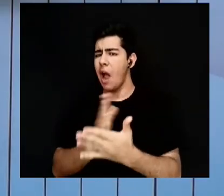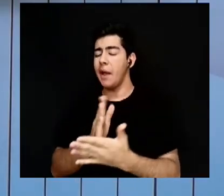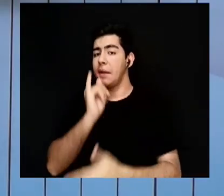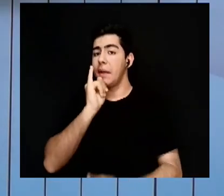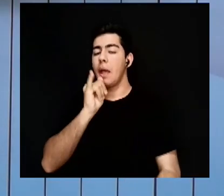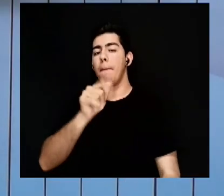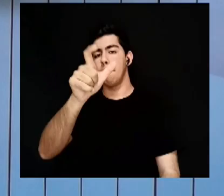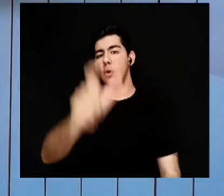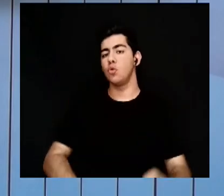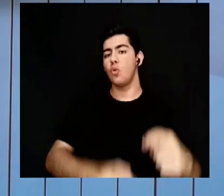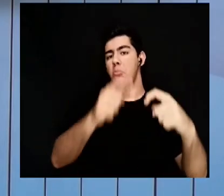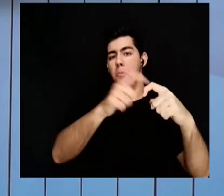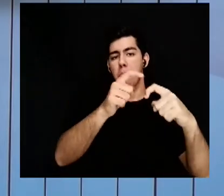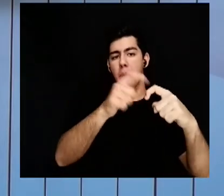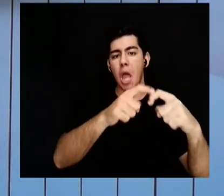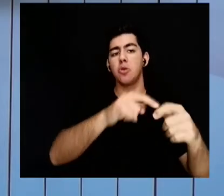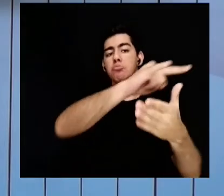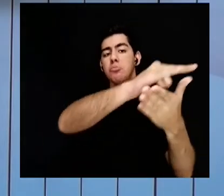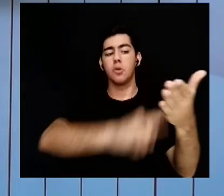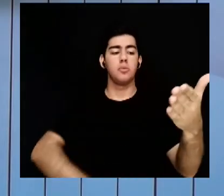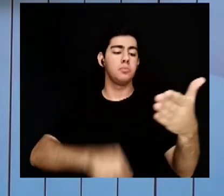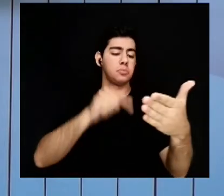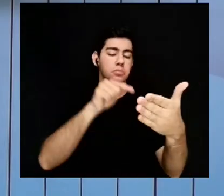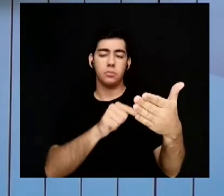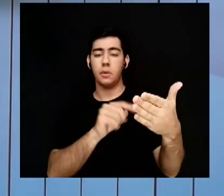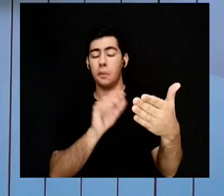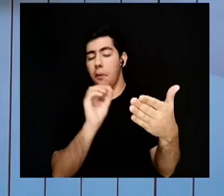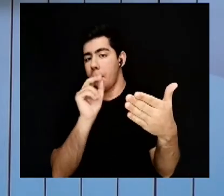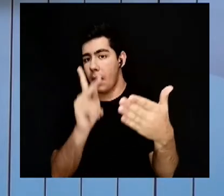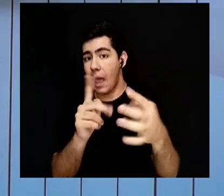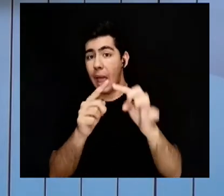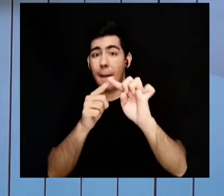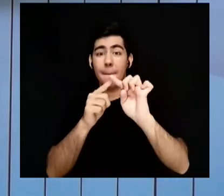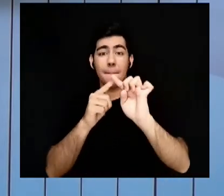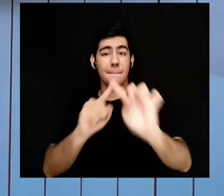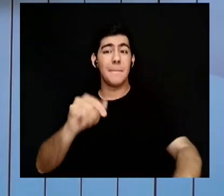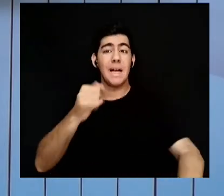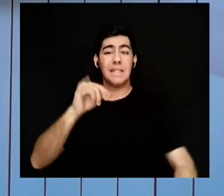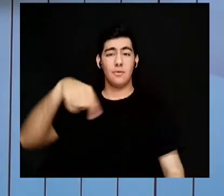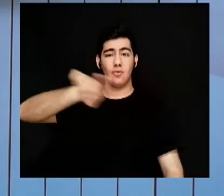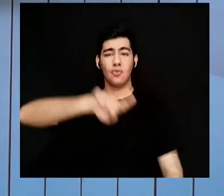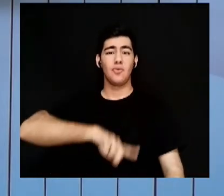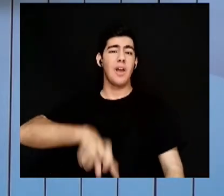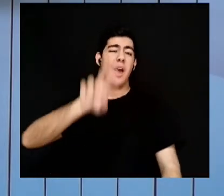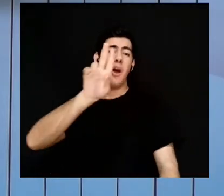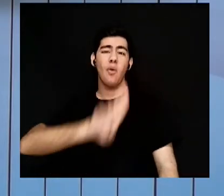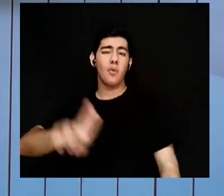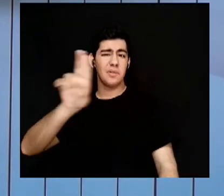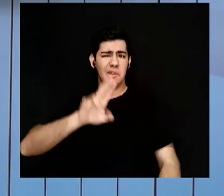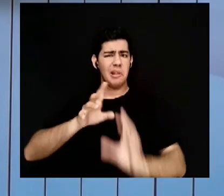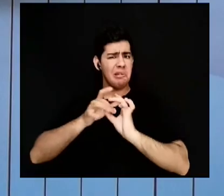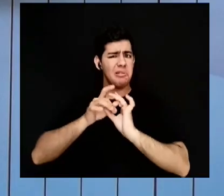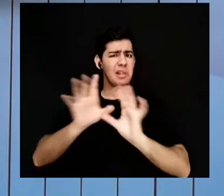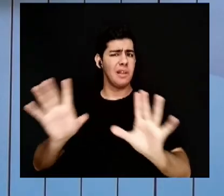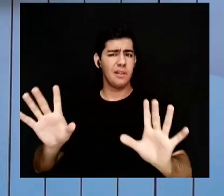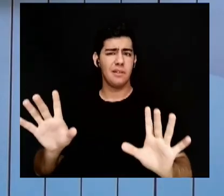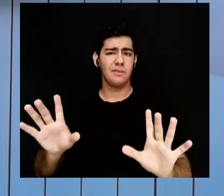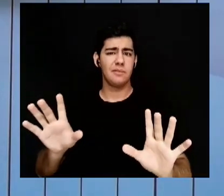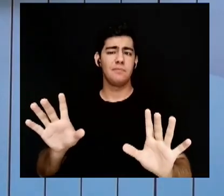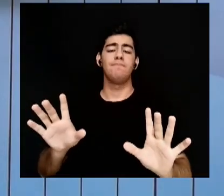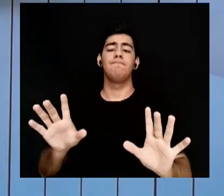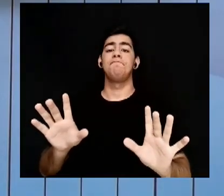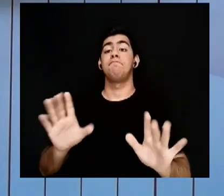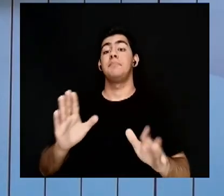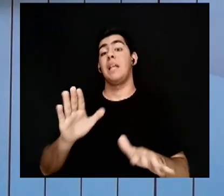ótimo. Agora, a gente pode ver esse uso indiscriminado, né, desses produtos para emagrecimento. O que isso vai